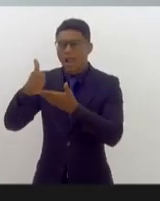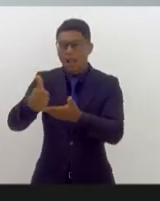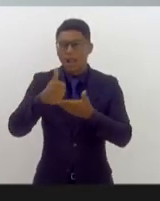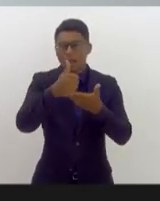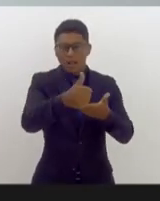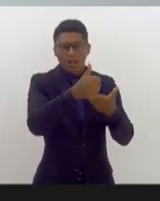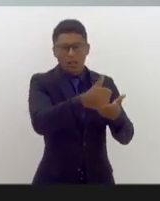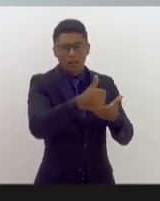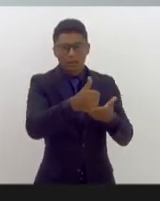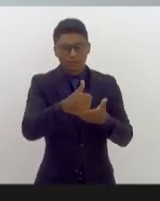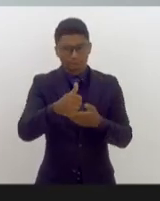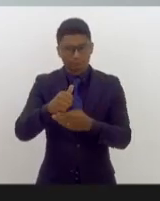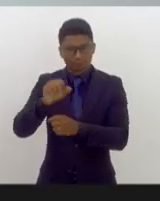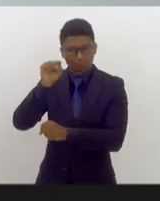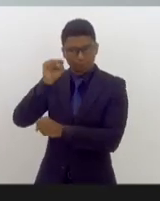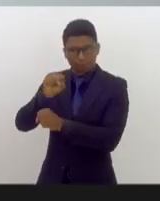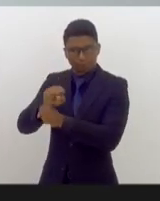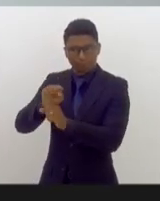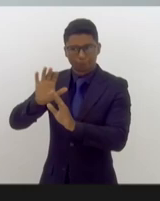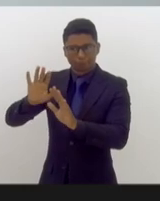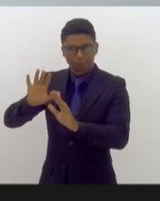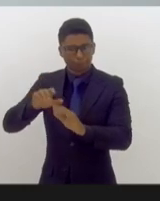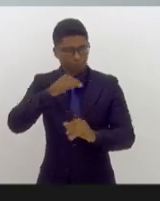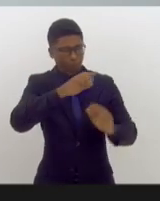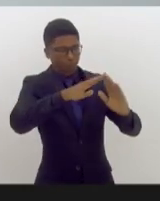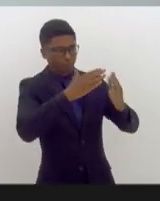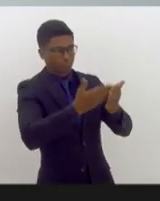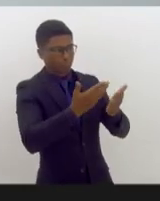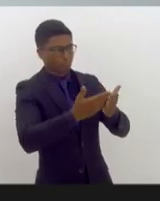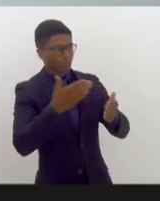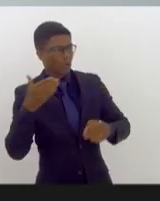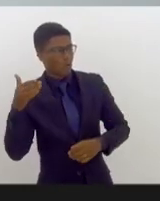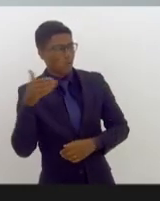essas atribuições para ir para a sala de aula estudar. Mas,